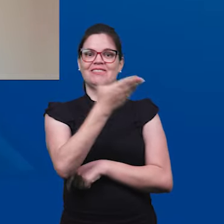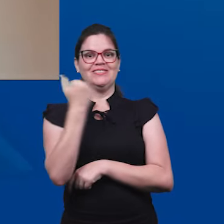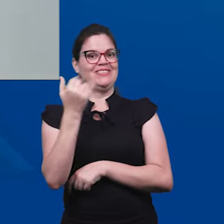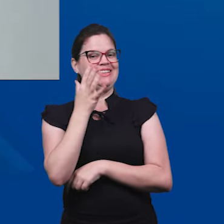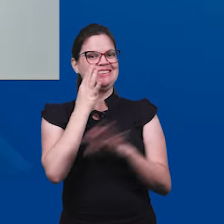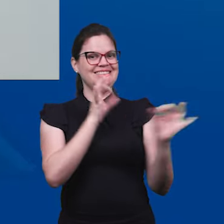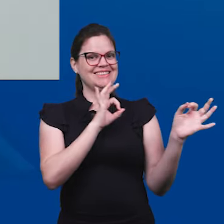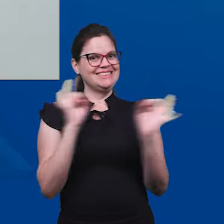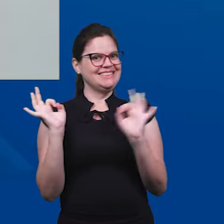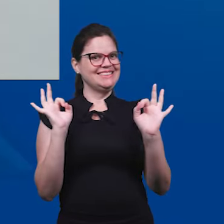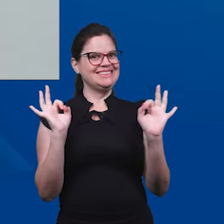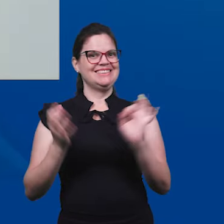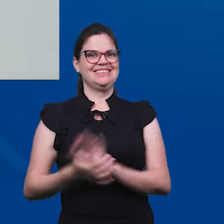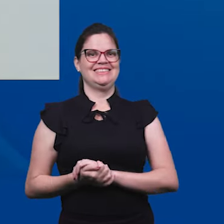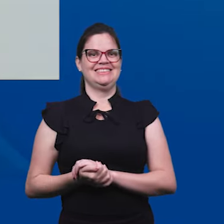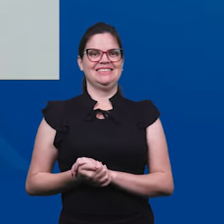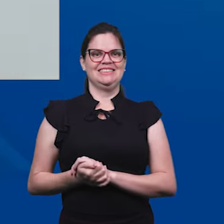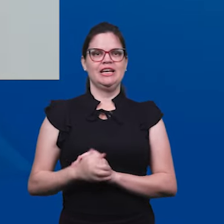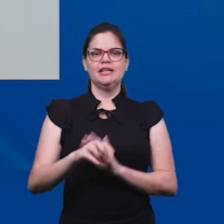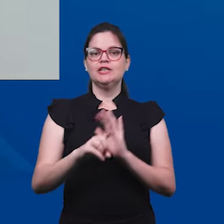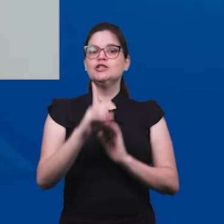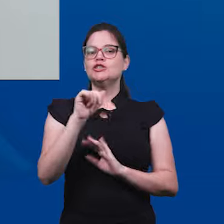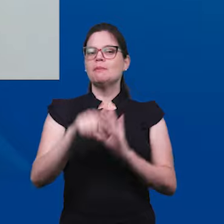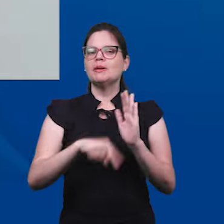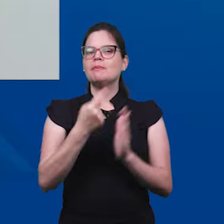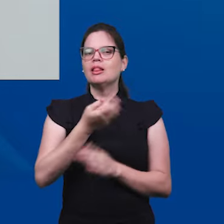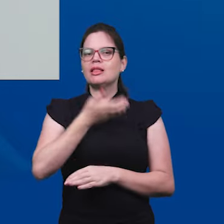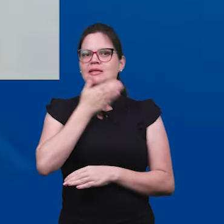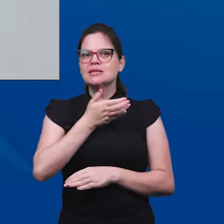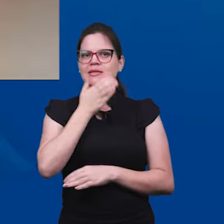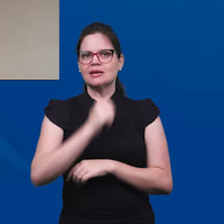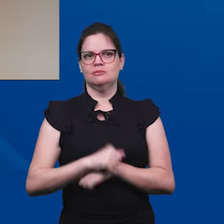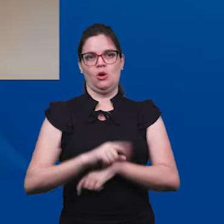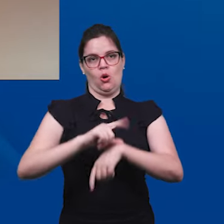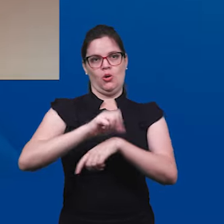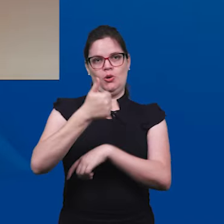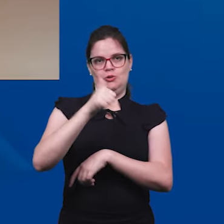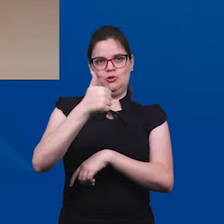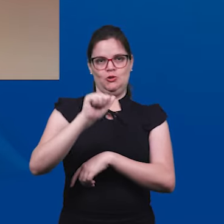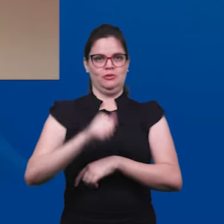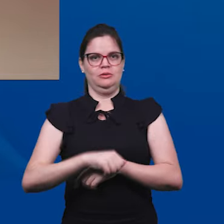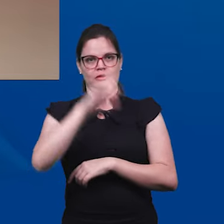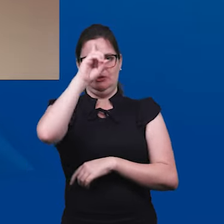de dezembro. Nós temos mais para você.